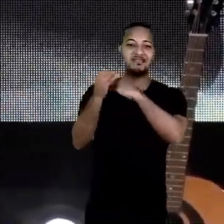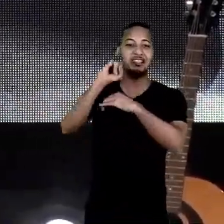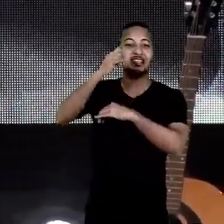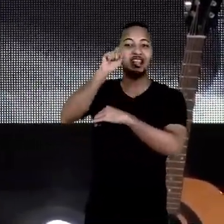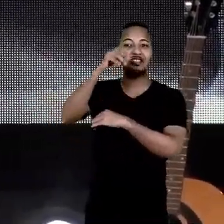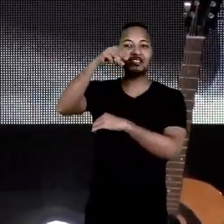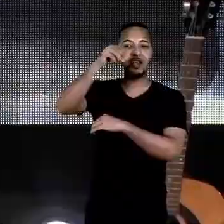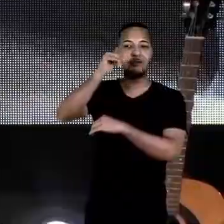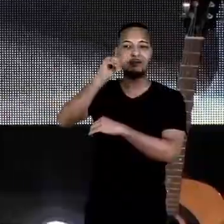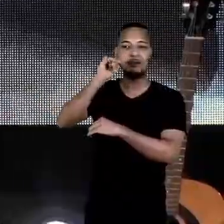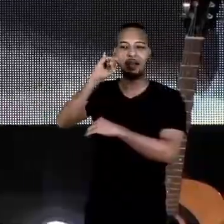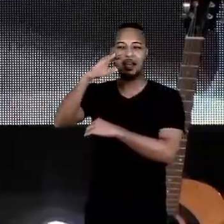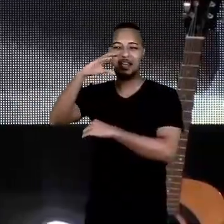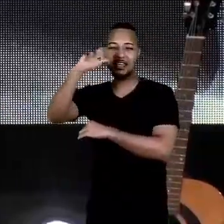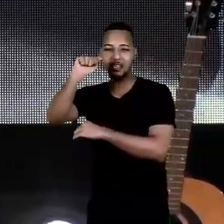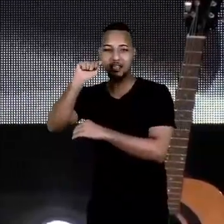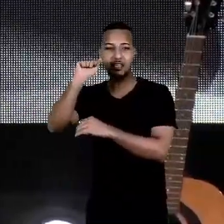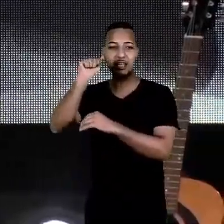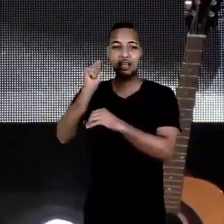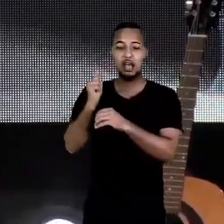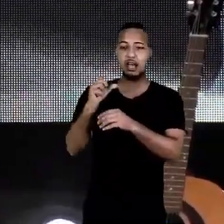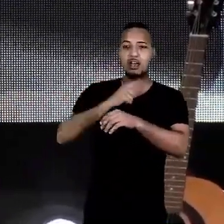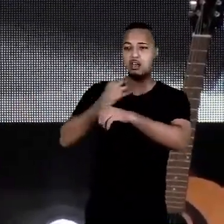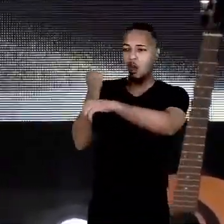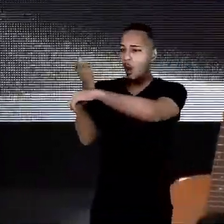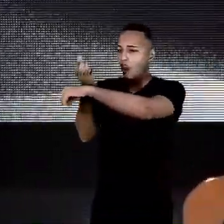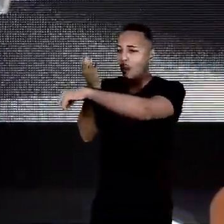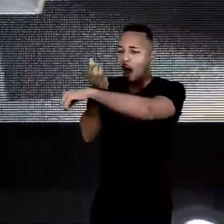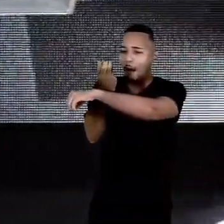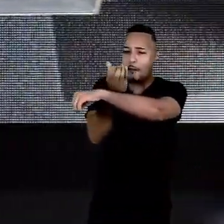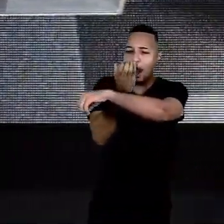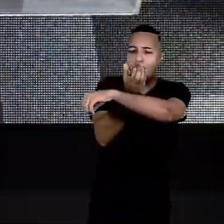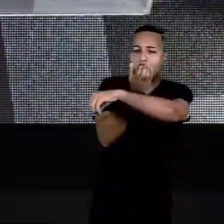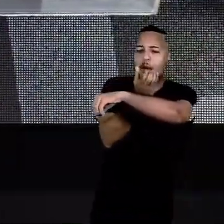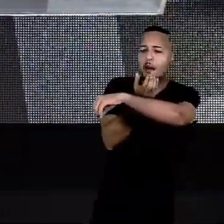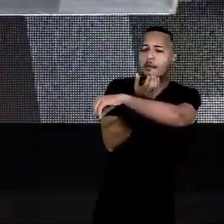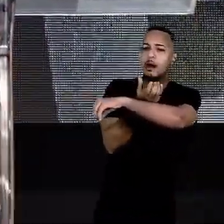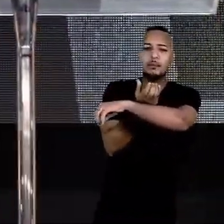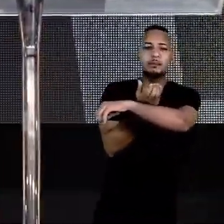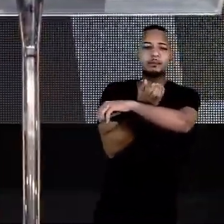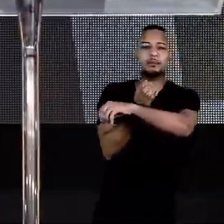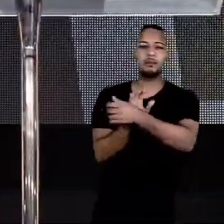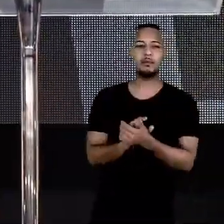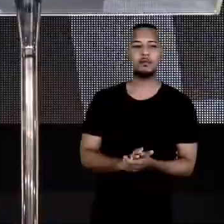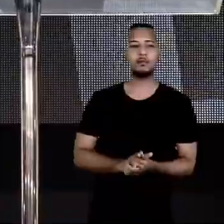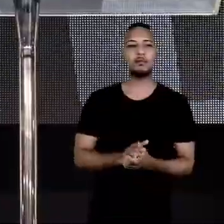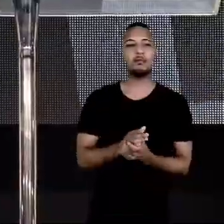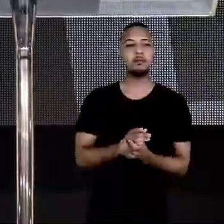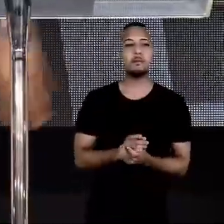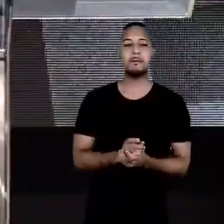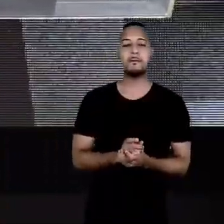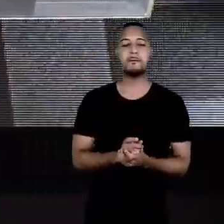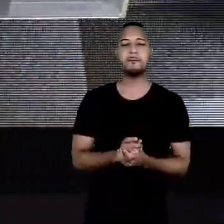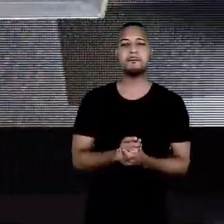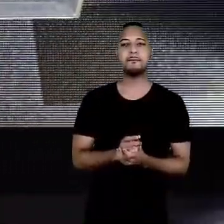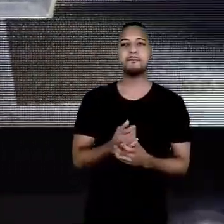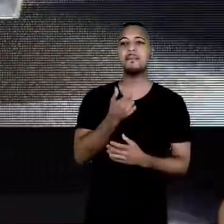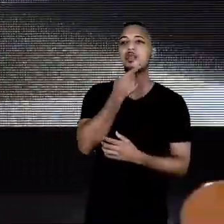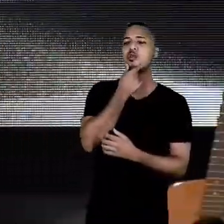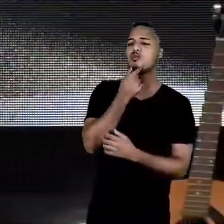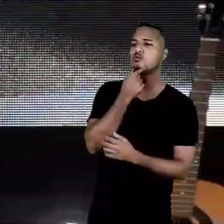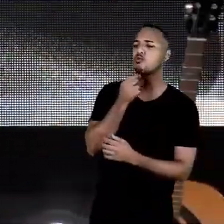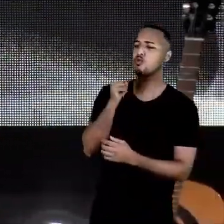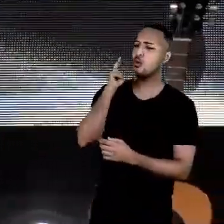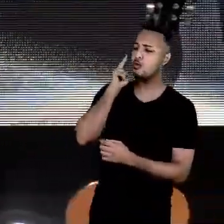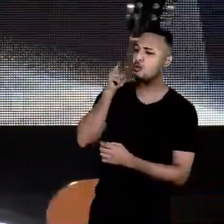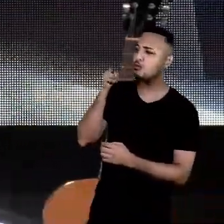junto à margem daquela estrada. Havia um arbusto. E aquele arbusto, sabe, chamou a atenção dele. E